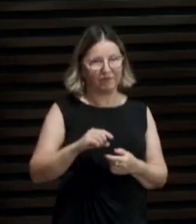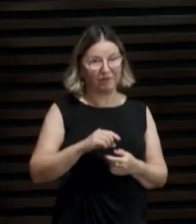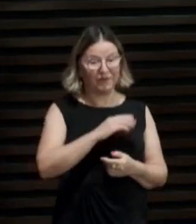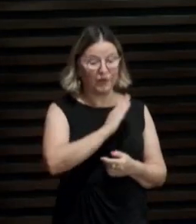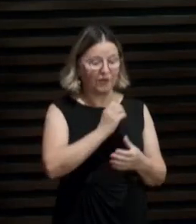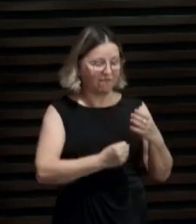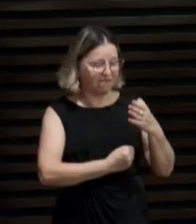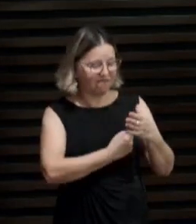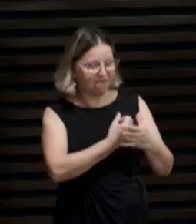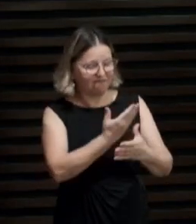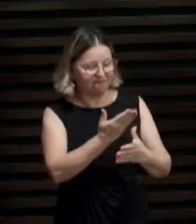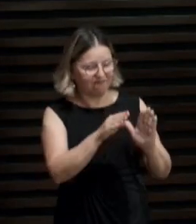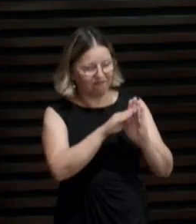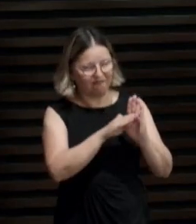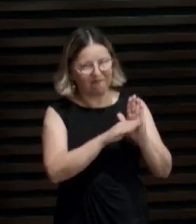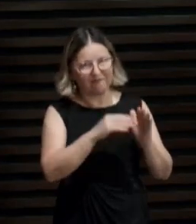desígnios. Não há